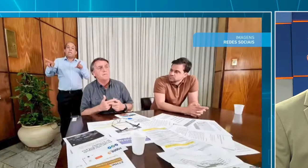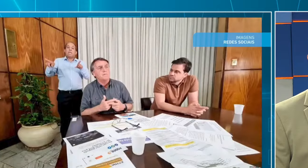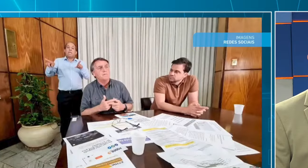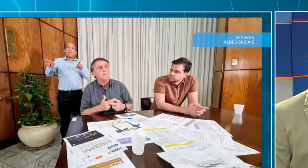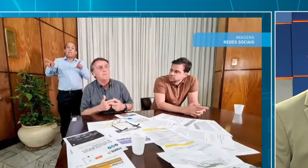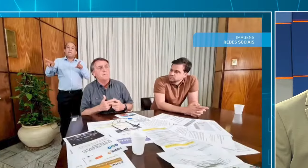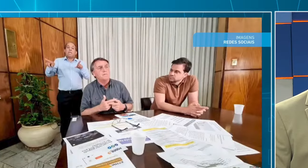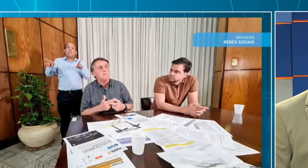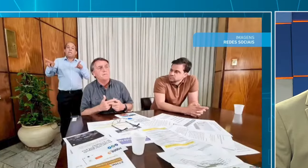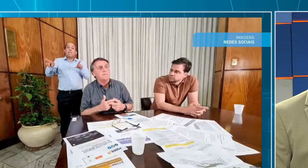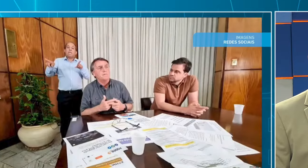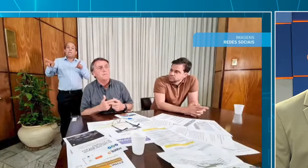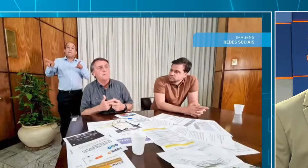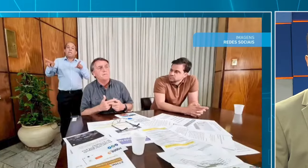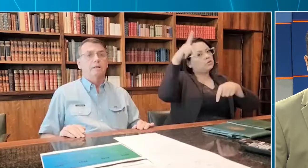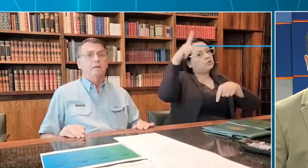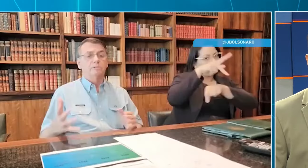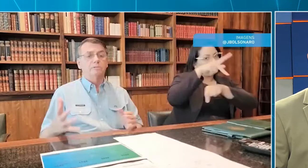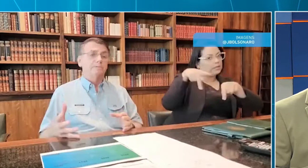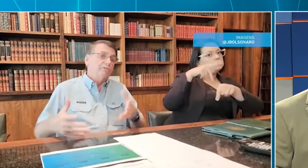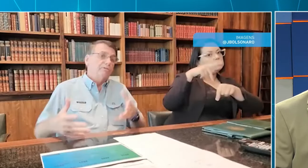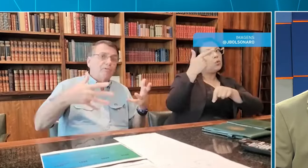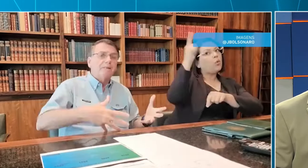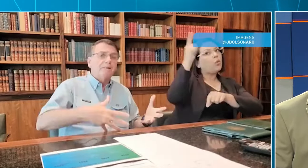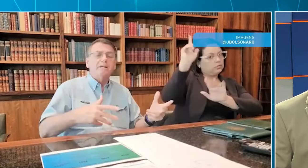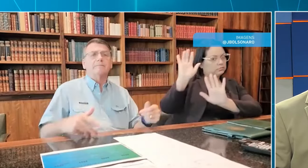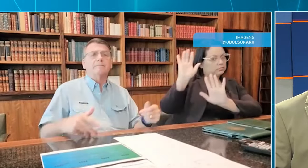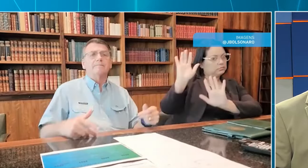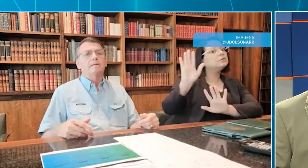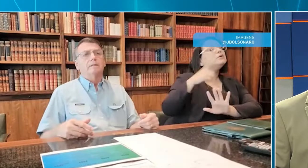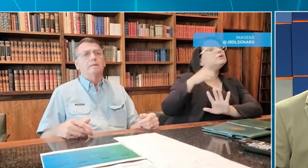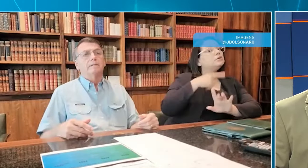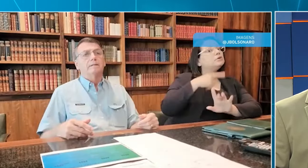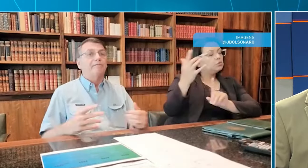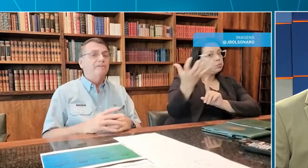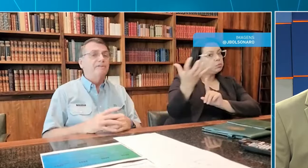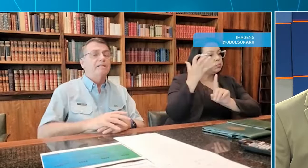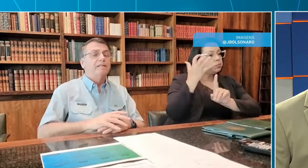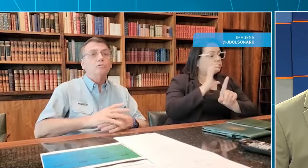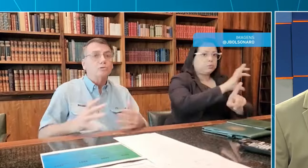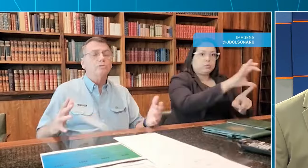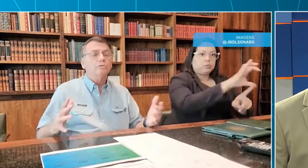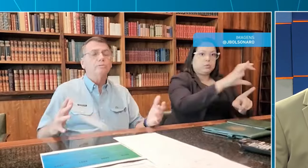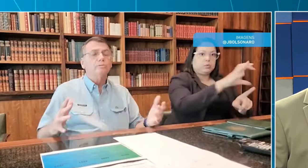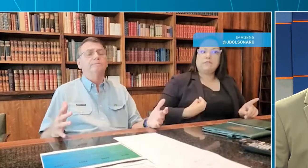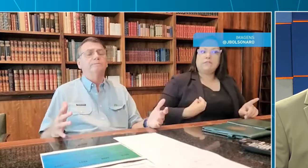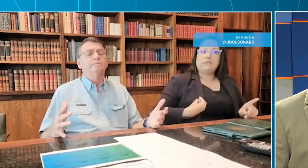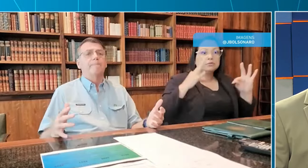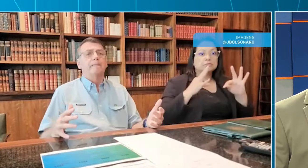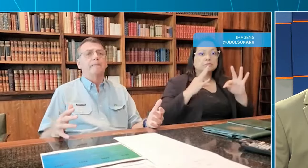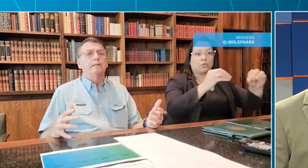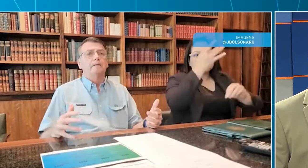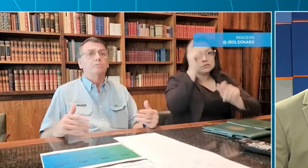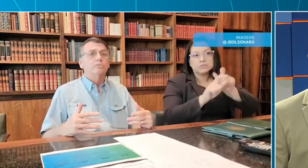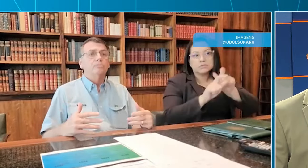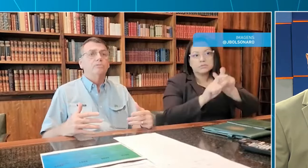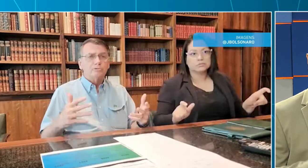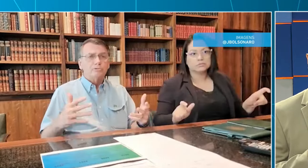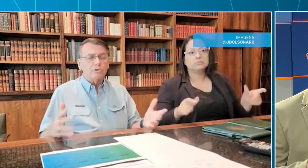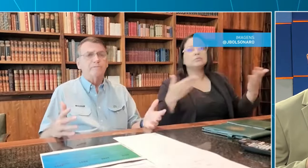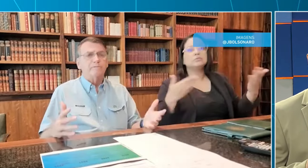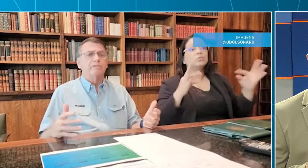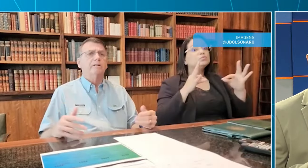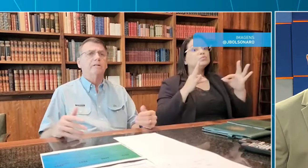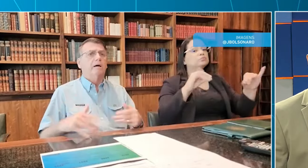ser candidato à presidência da República, mudou de lado na reta final da campanha. Isso é falta de caráter, afirmou o ex-presidente da